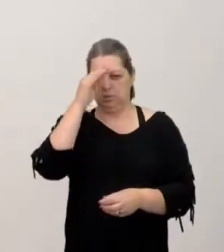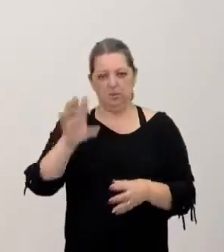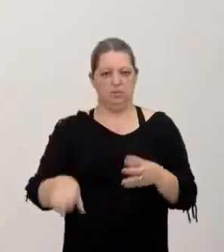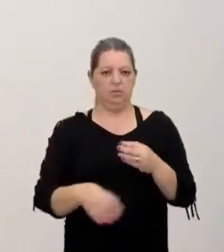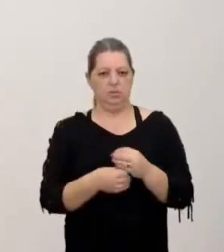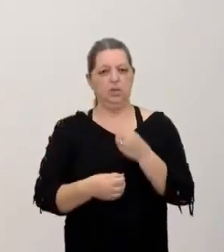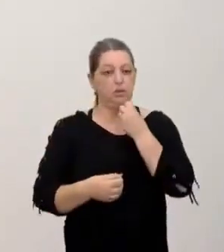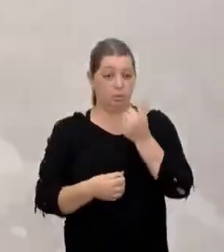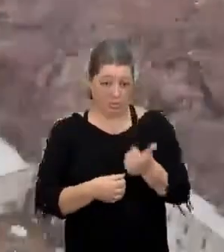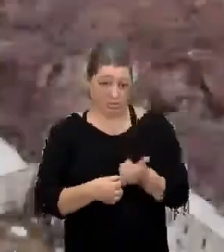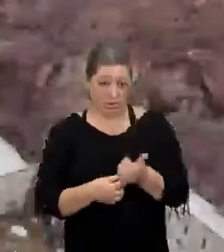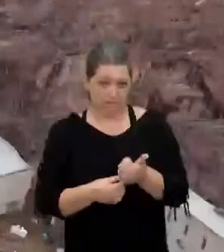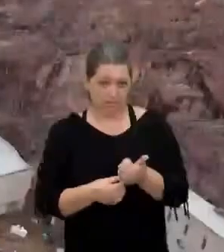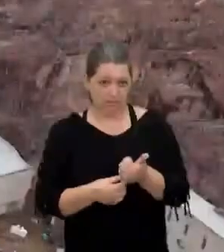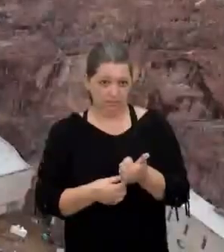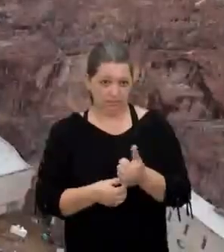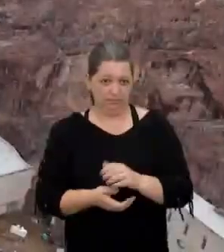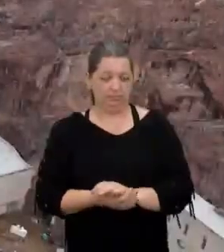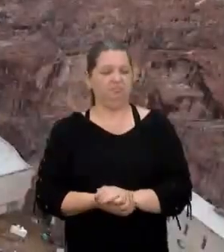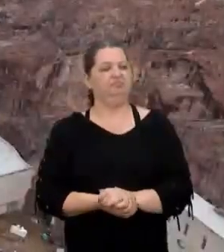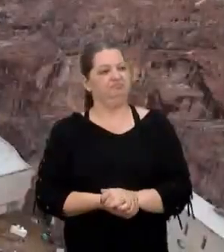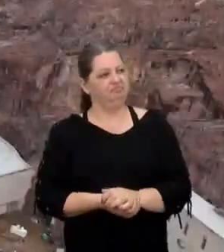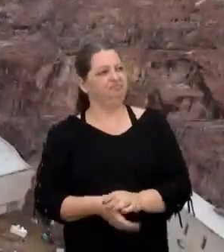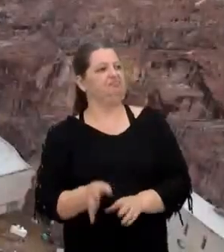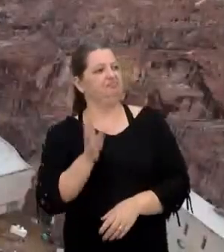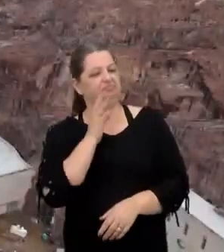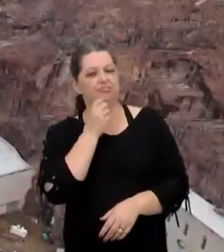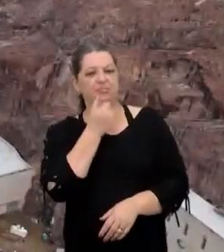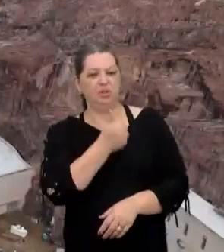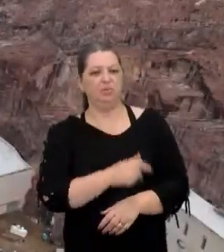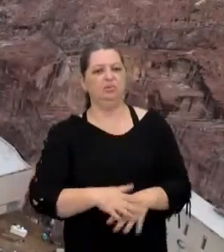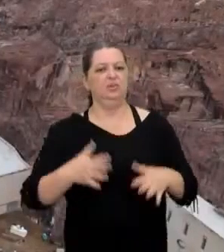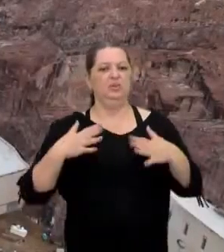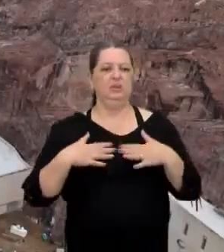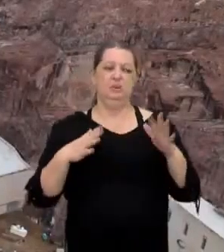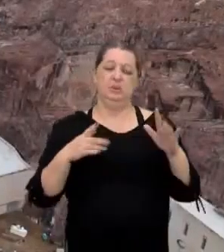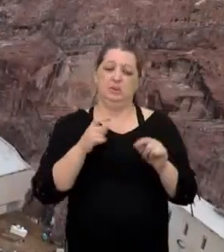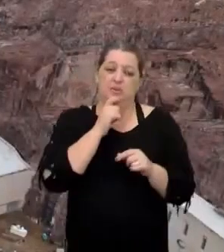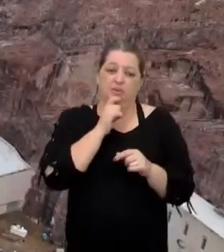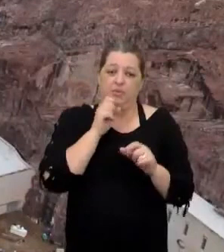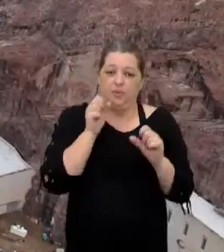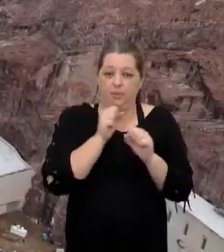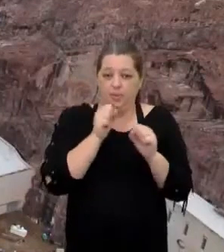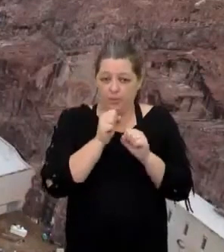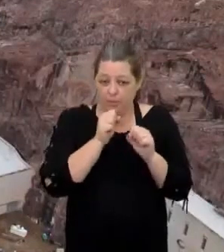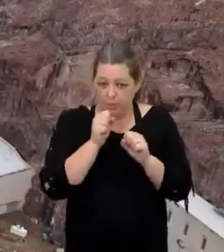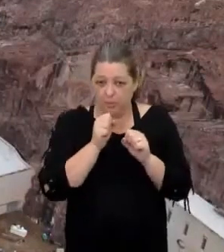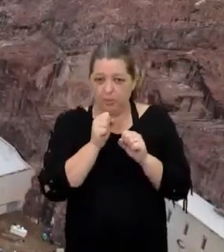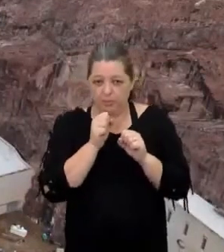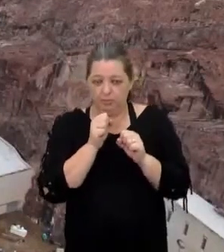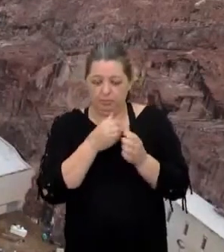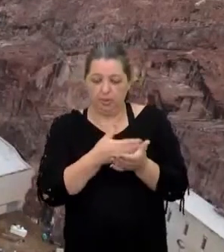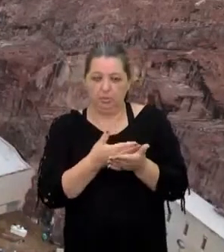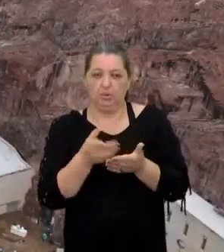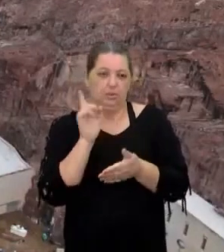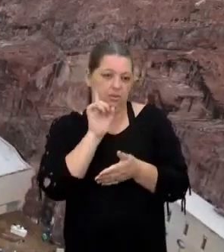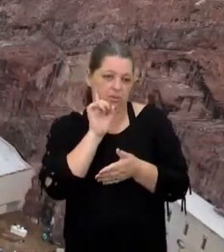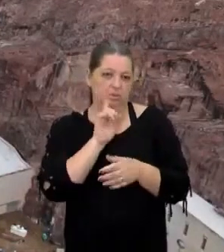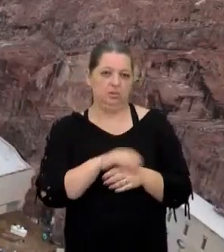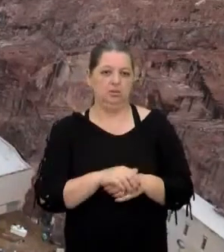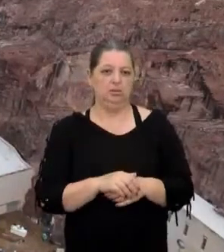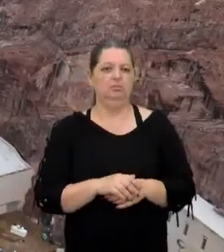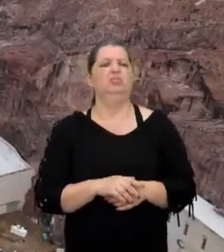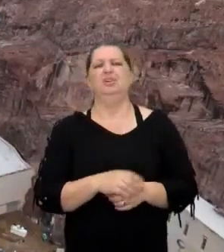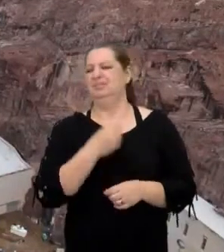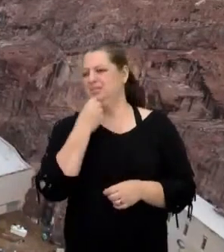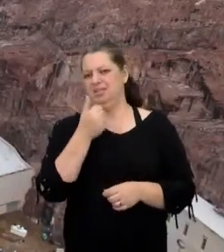bem aí? Tudo bem, tá um clima muito agradável aqui, apesar que tá fazendo um pouquinho de frio, né, porque tá chegando o inverno aqui nos Estados Unidos, mas tá, ó,